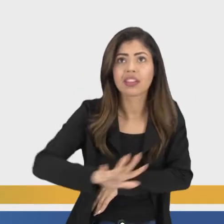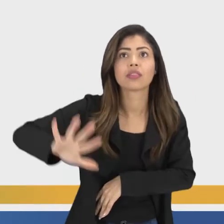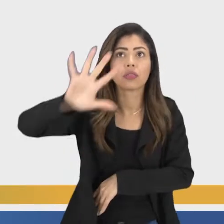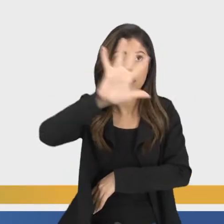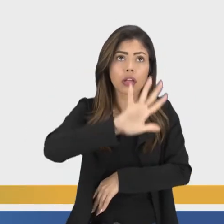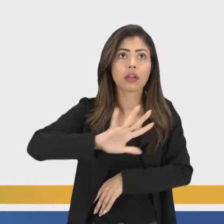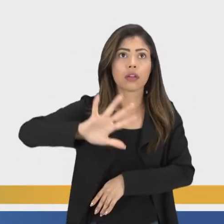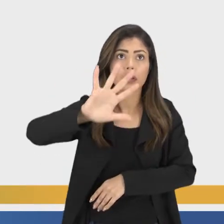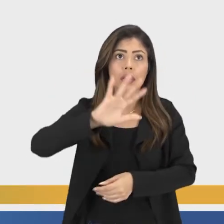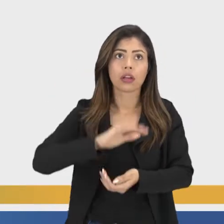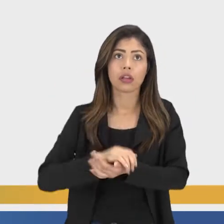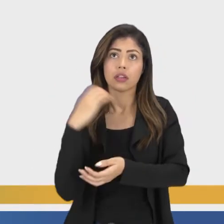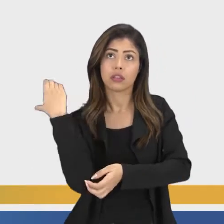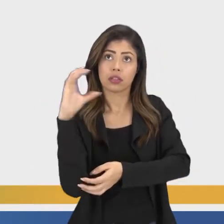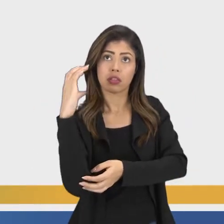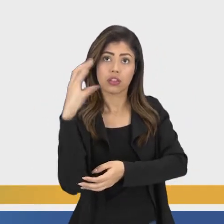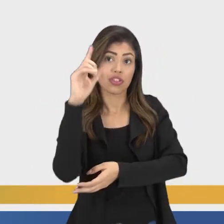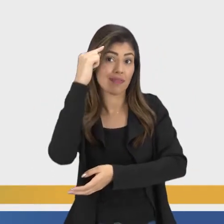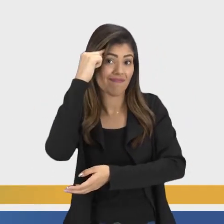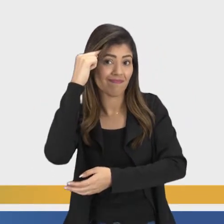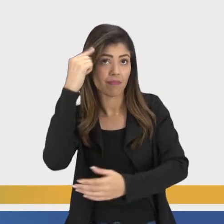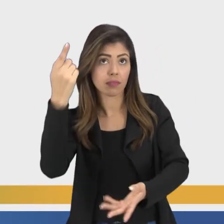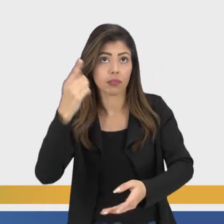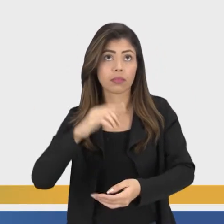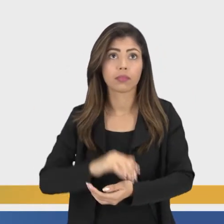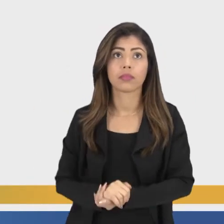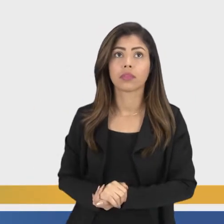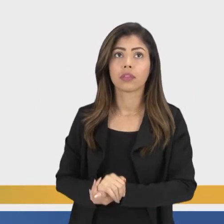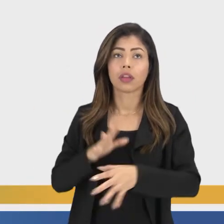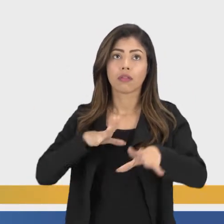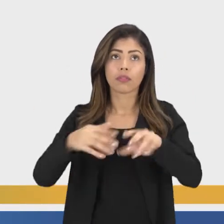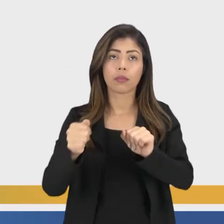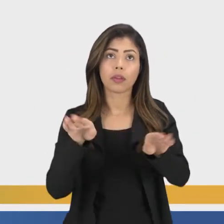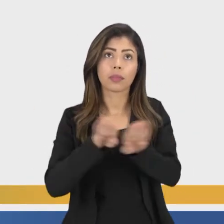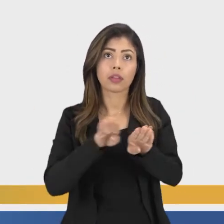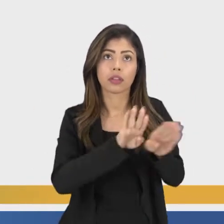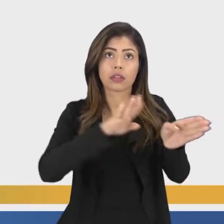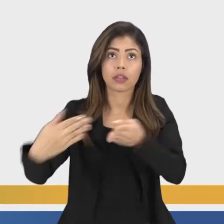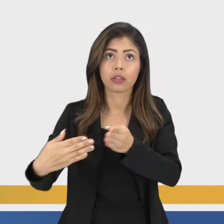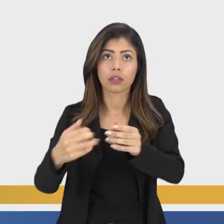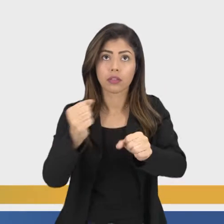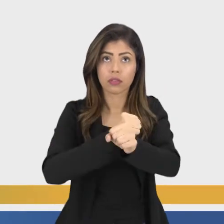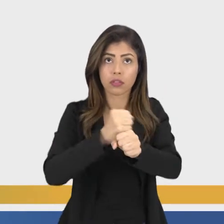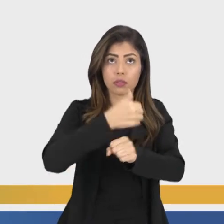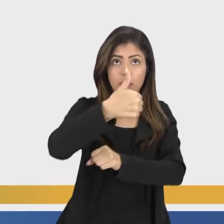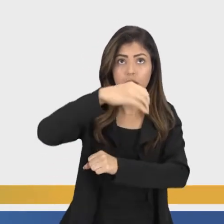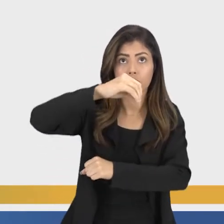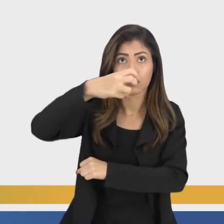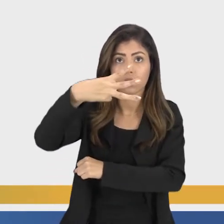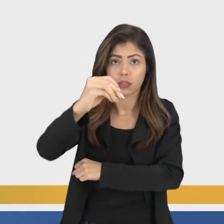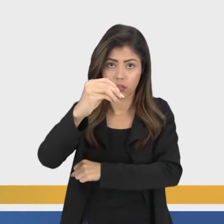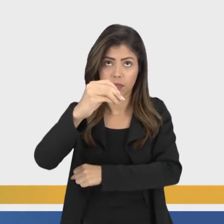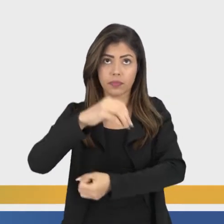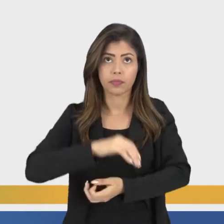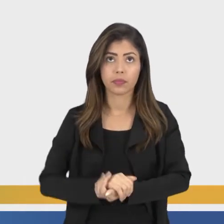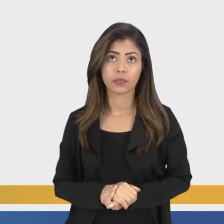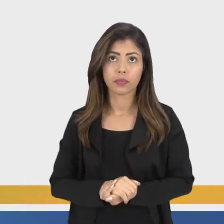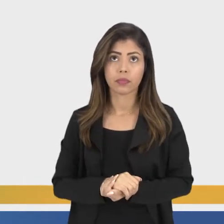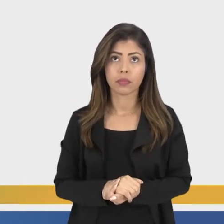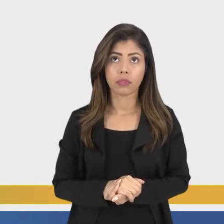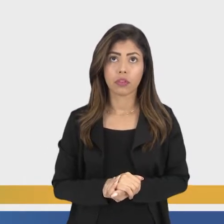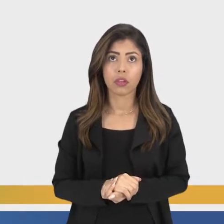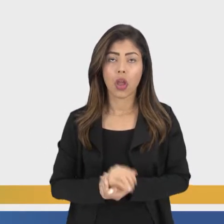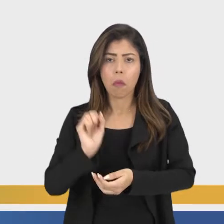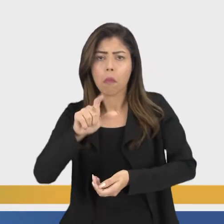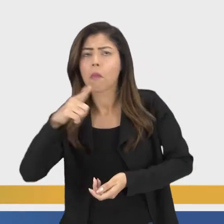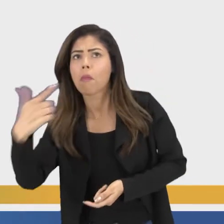nacional e ao consenso científico, formado a partir dos anos 1930.